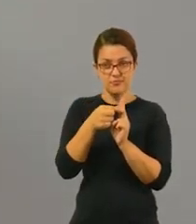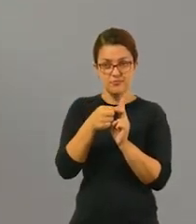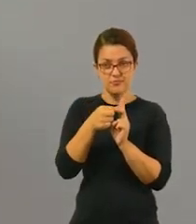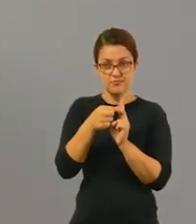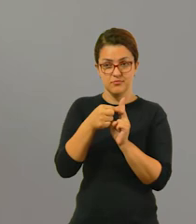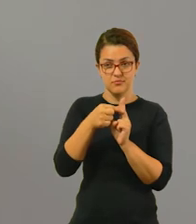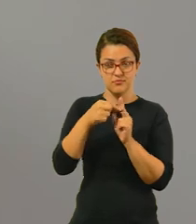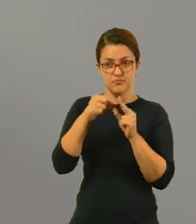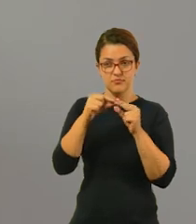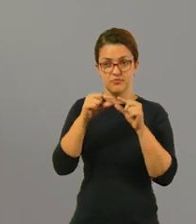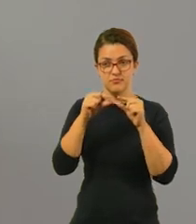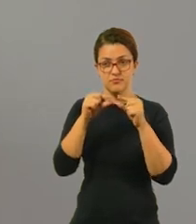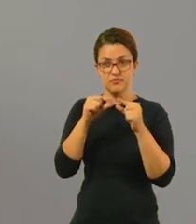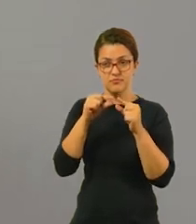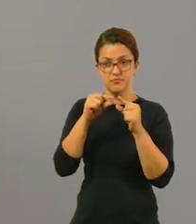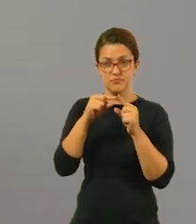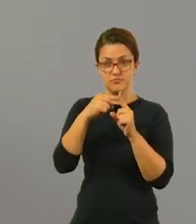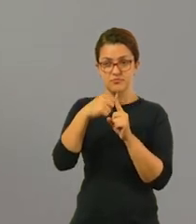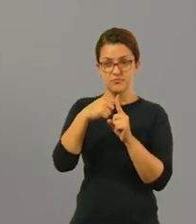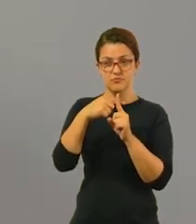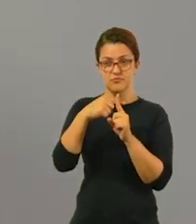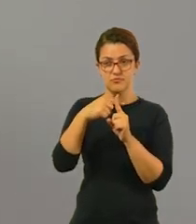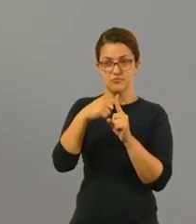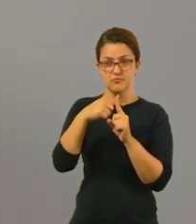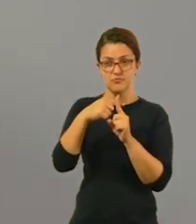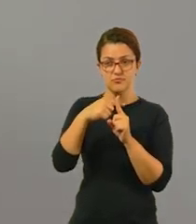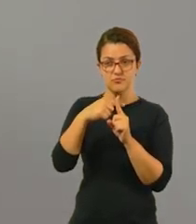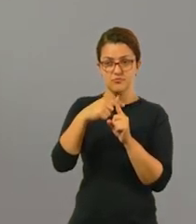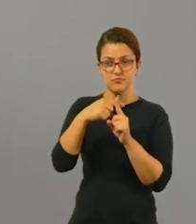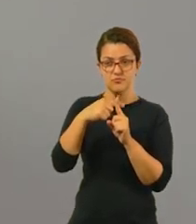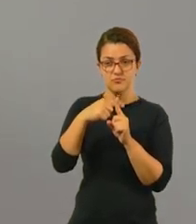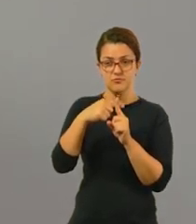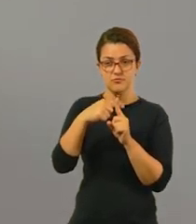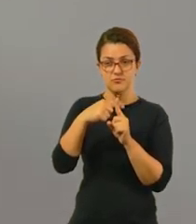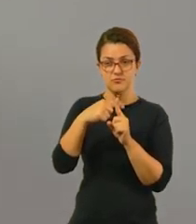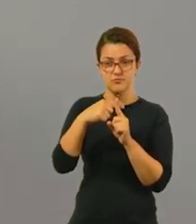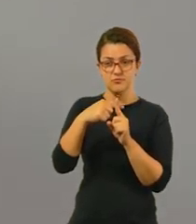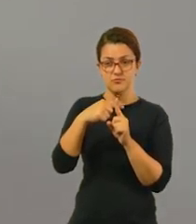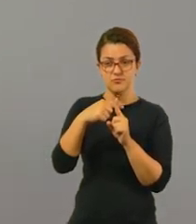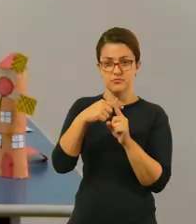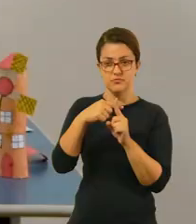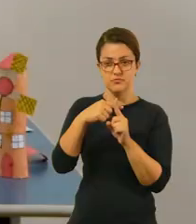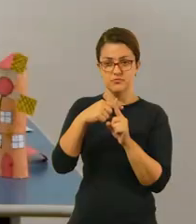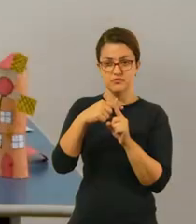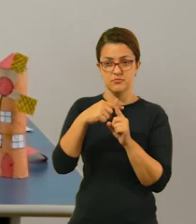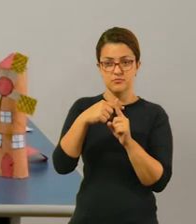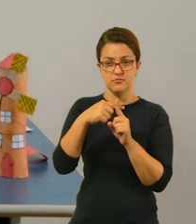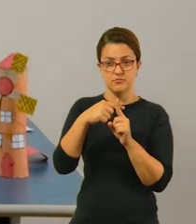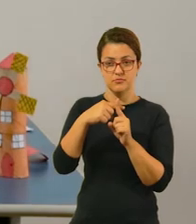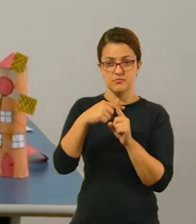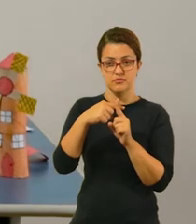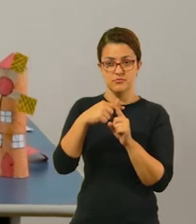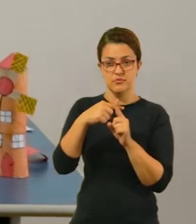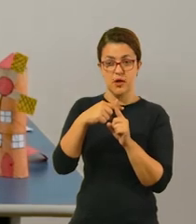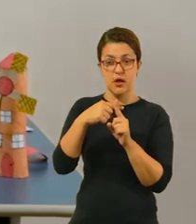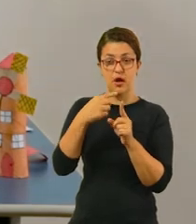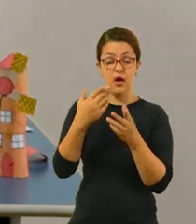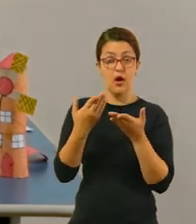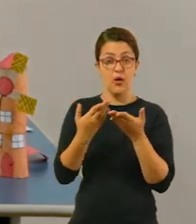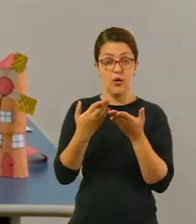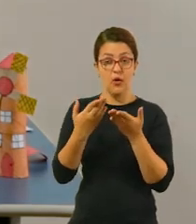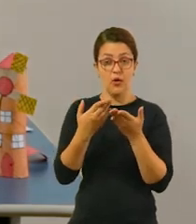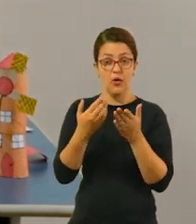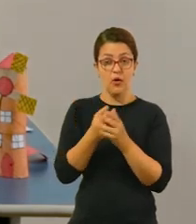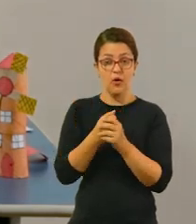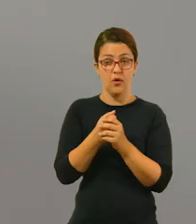dobrar, fazendo uma cruz. Agora, vou começar o meu trabalho. Vou trocar de